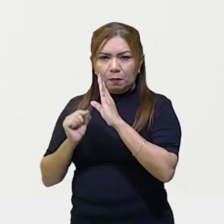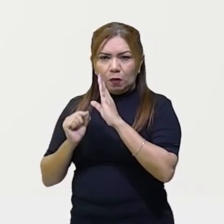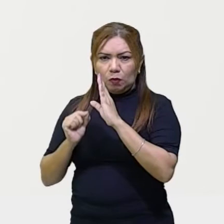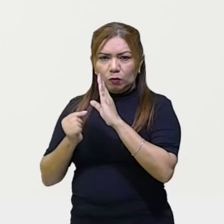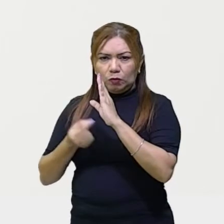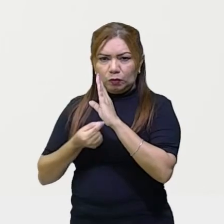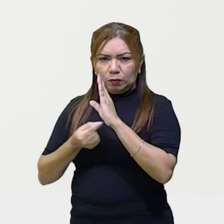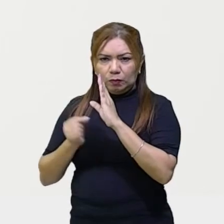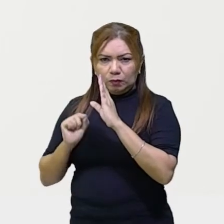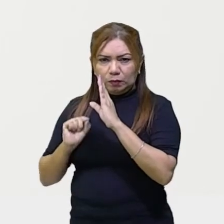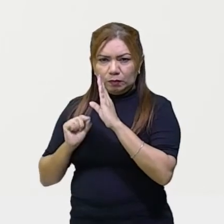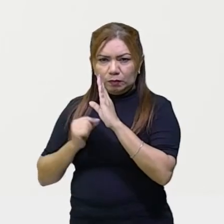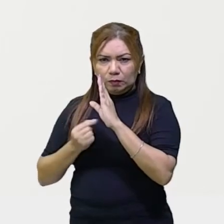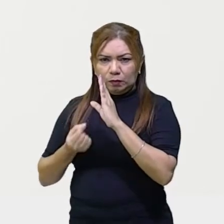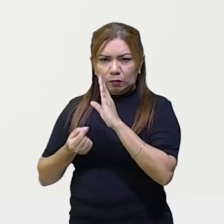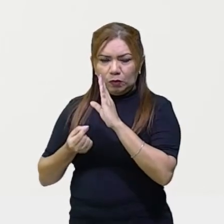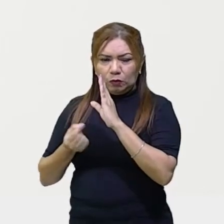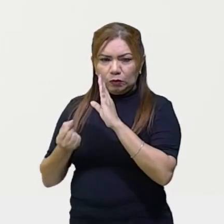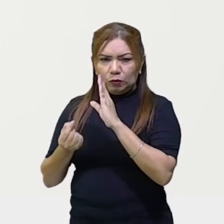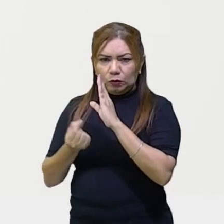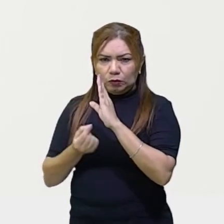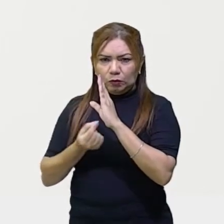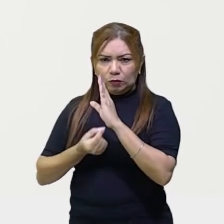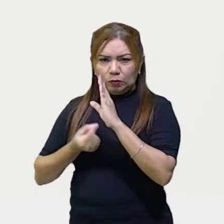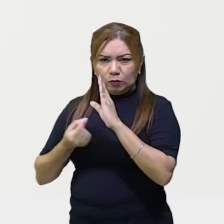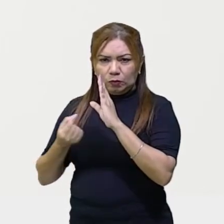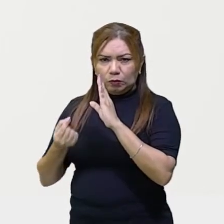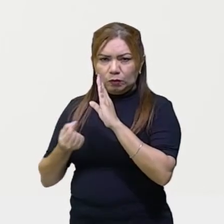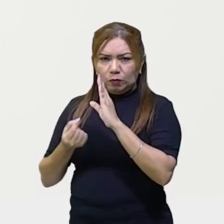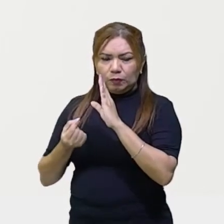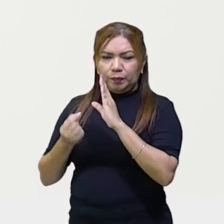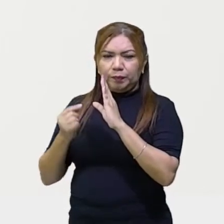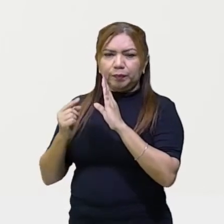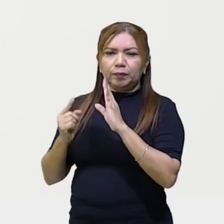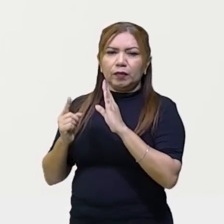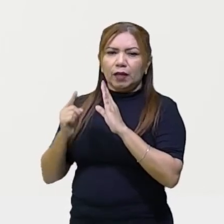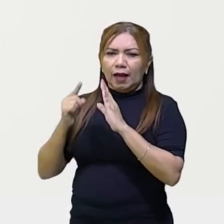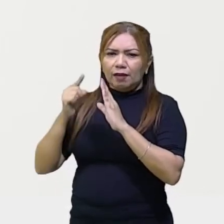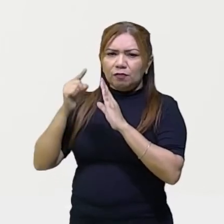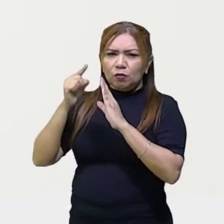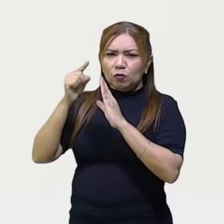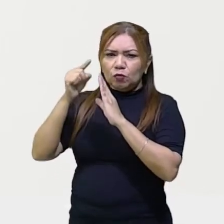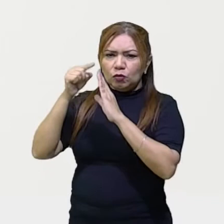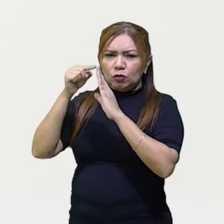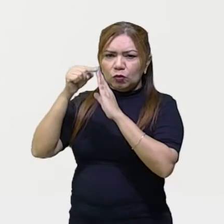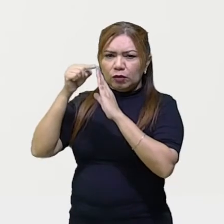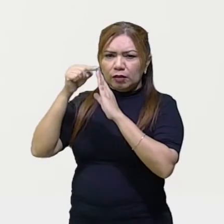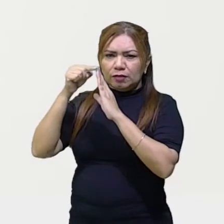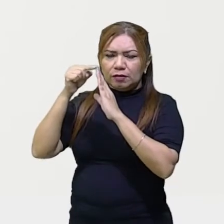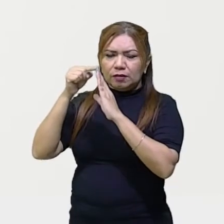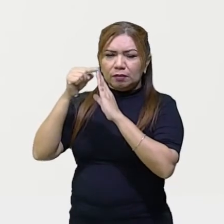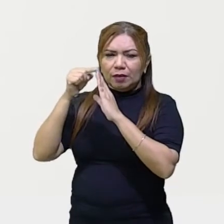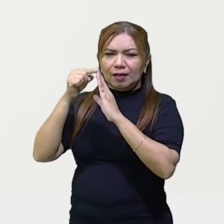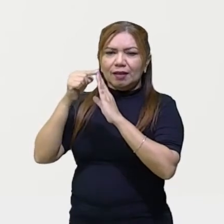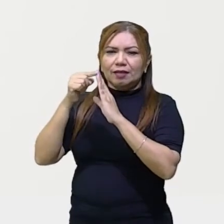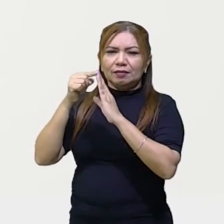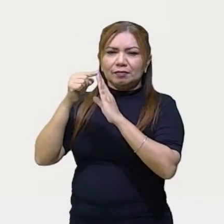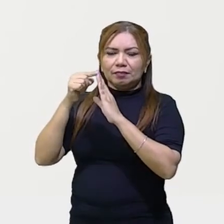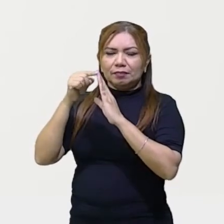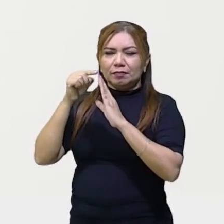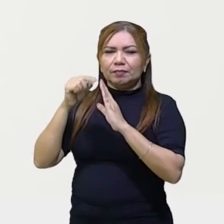houvesse que vai todas as arestas um convergir e vão se encontrar lá em cima houvesse